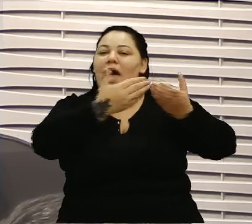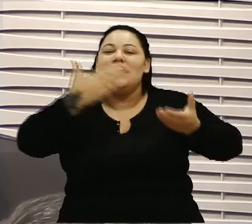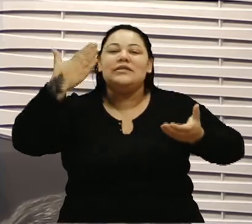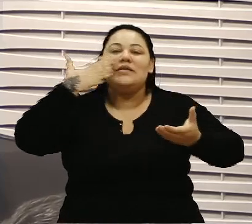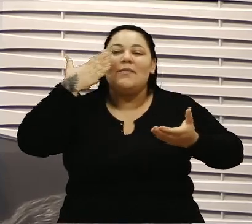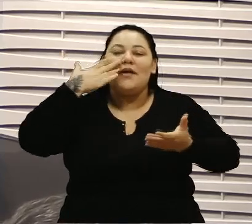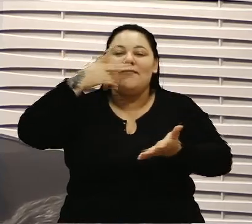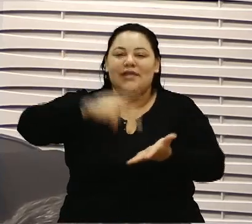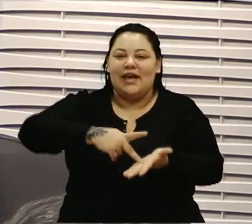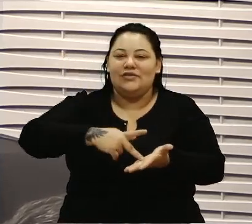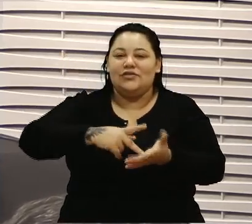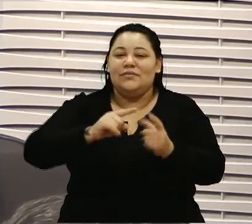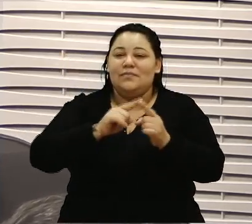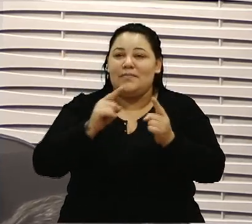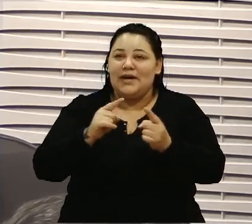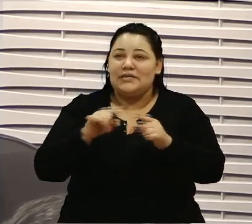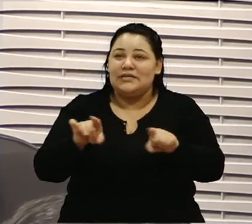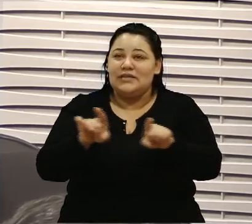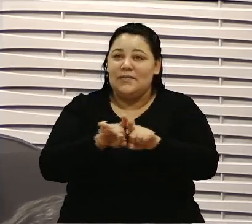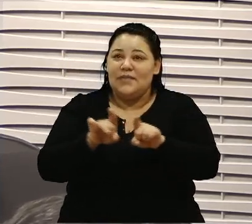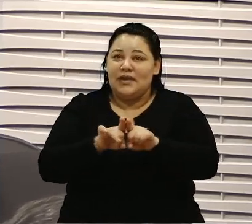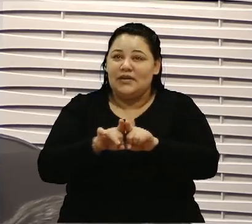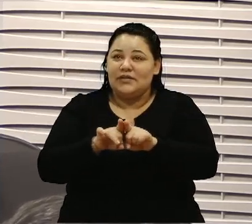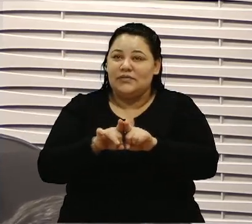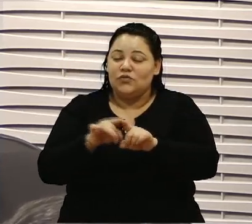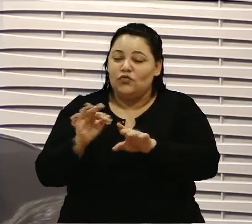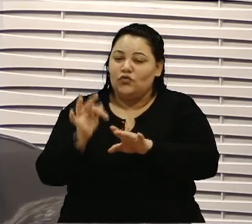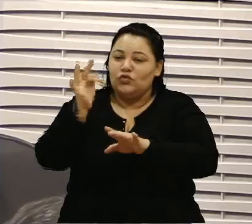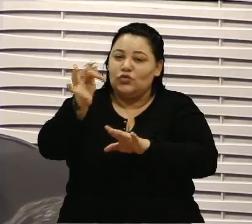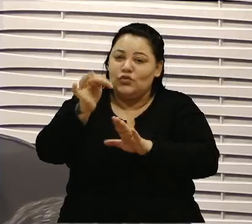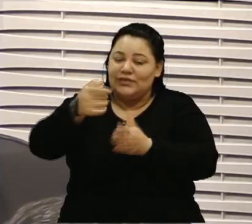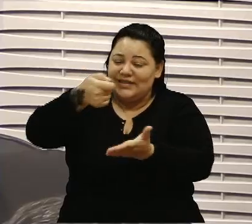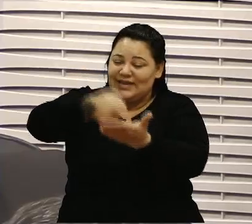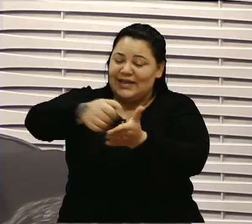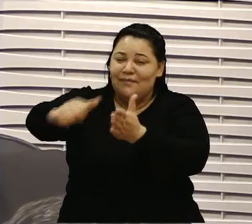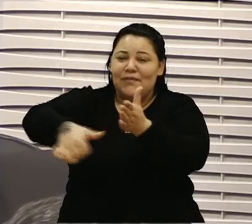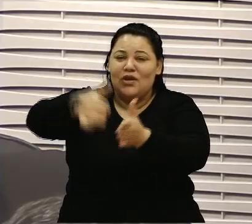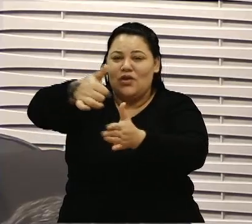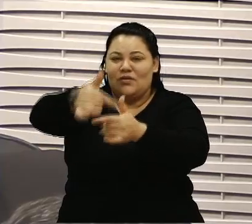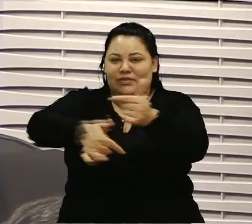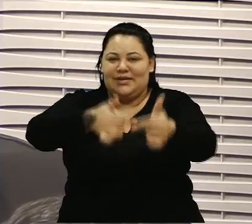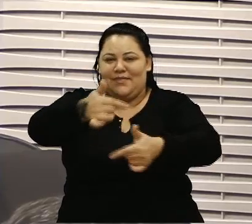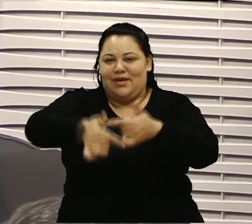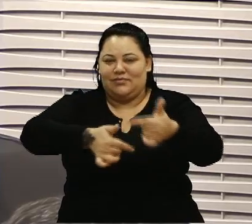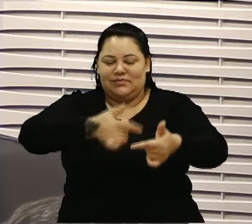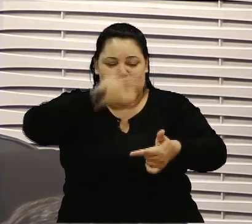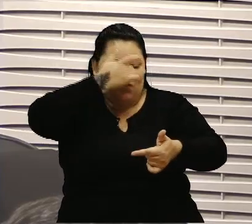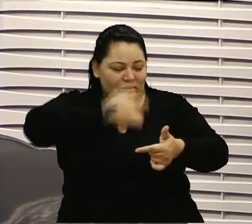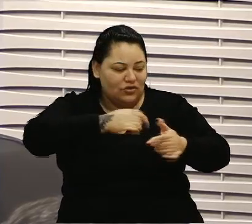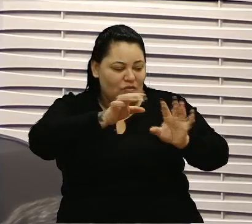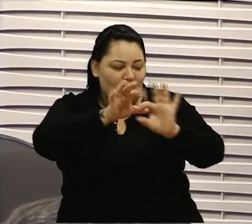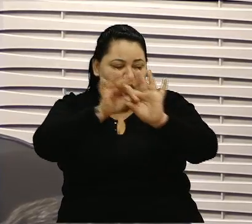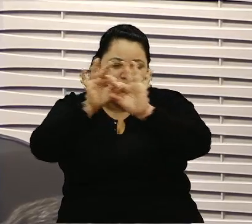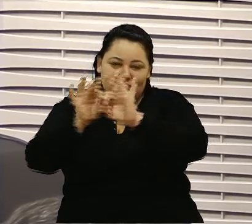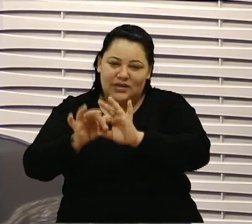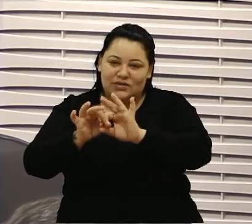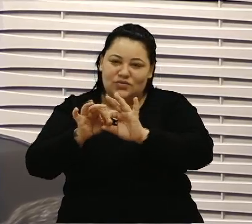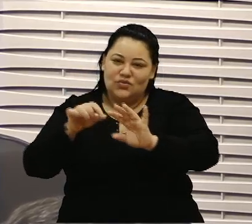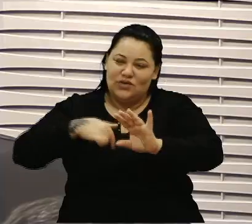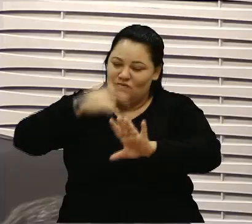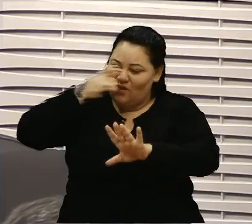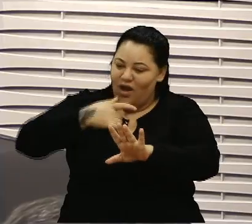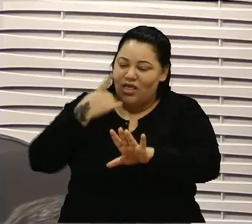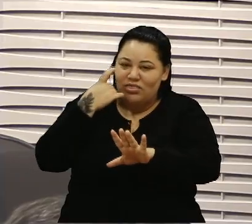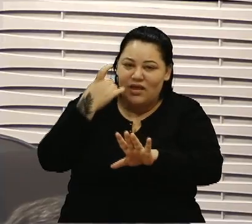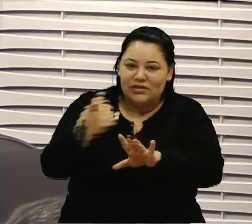futuro aperfeiçoamento. Eu acho que esse é um contexto também que é interessante e que